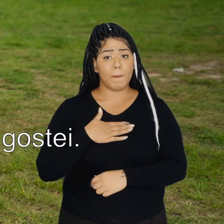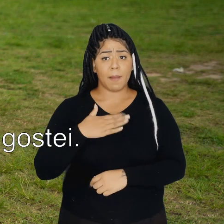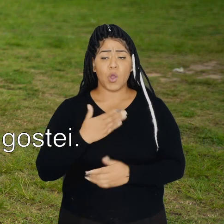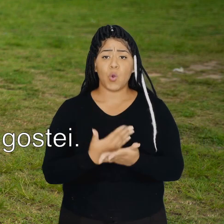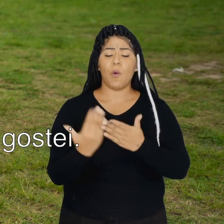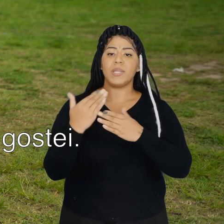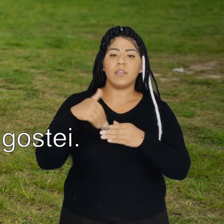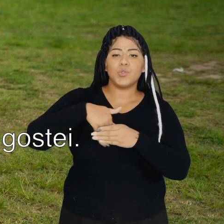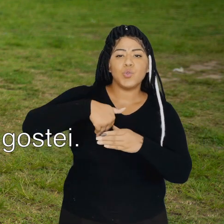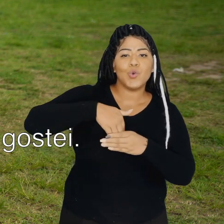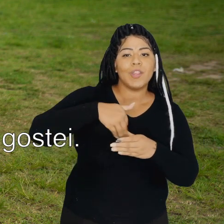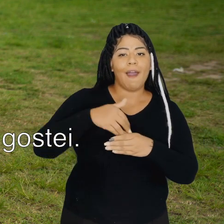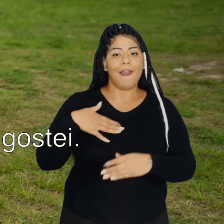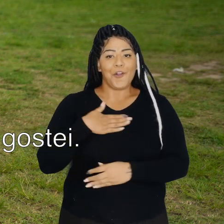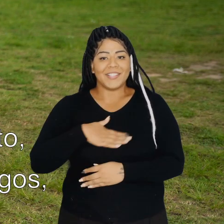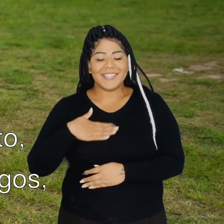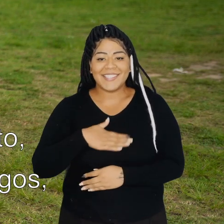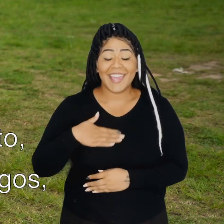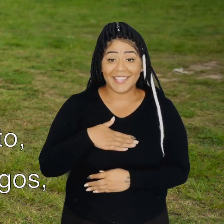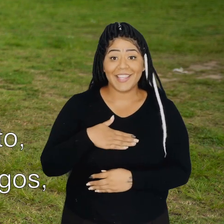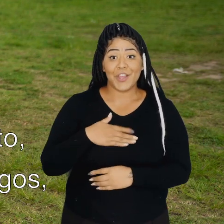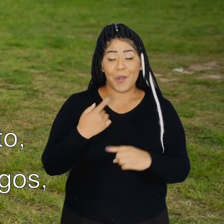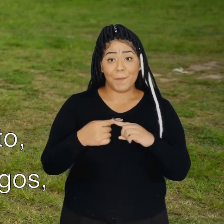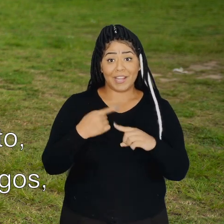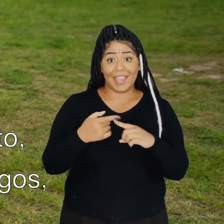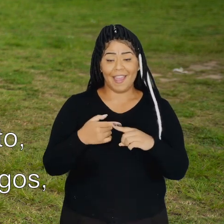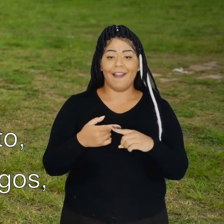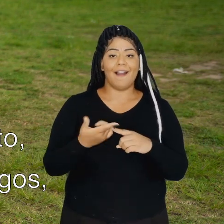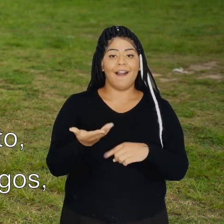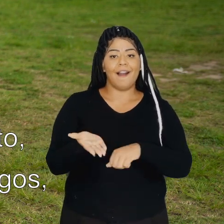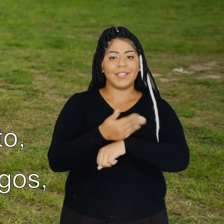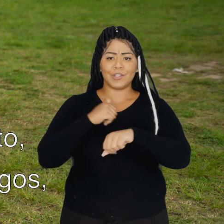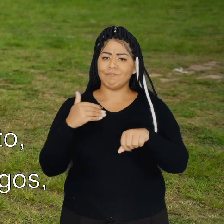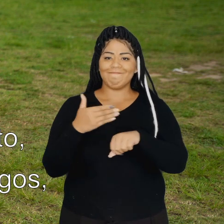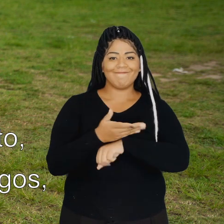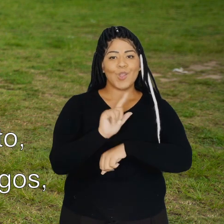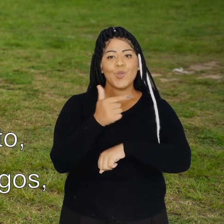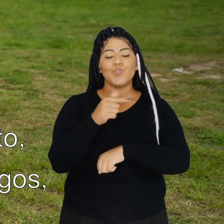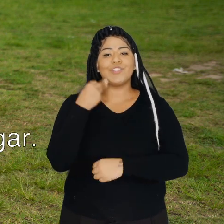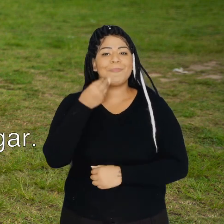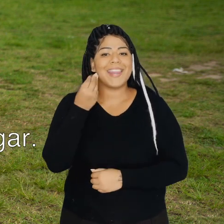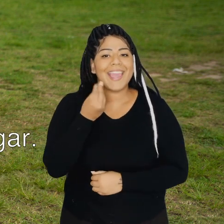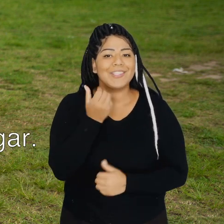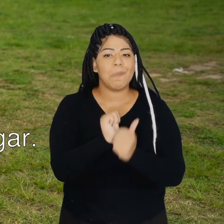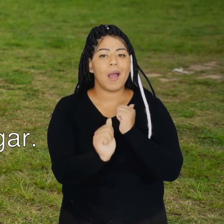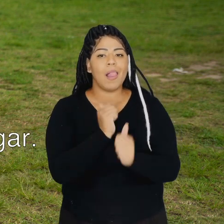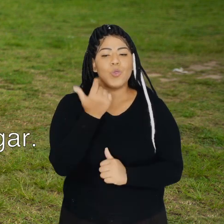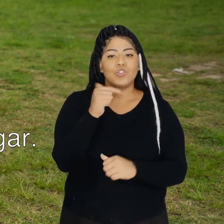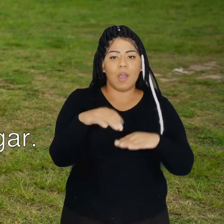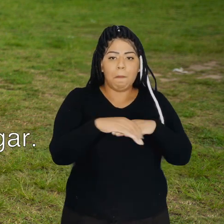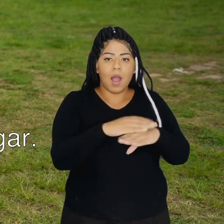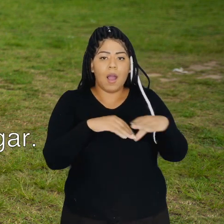eu comecei a fazer o curso de arbitragem, gostei. Porque quando eu não fazia parte do projeto, Eu não tinha muita experiência em jogos, não tinha chuteira, não